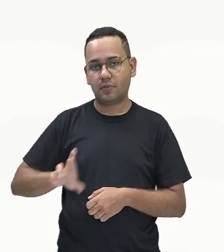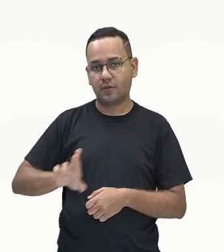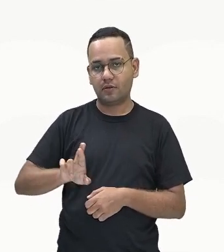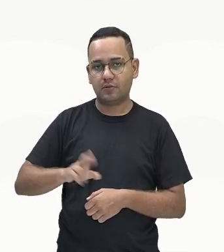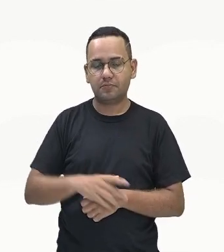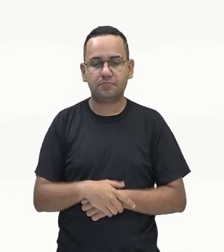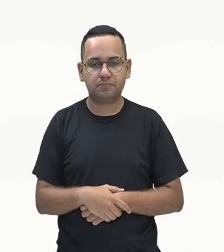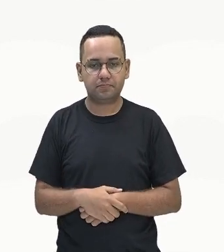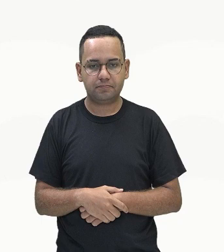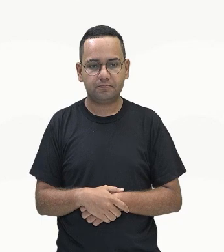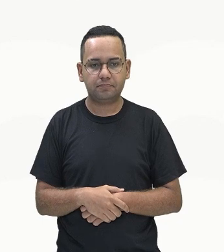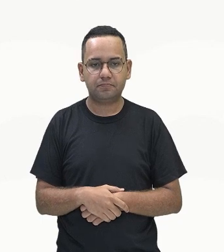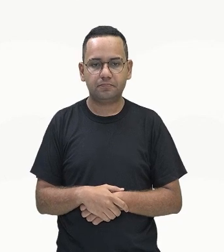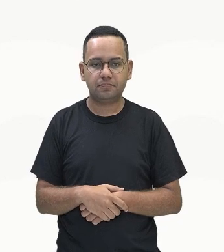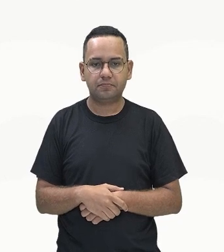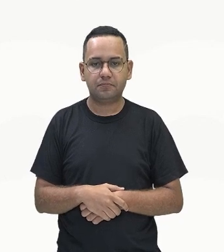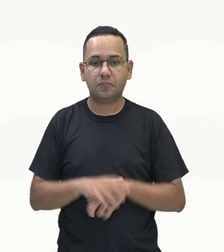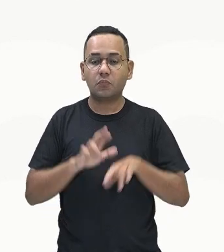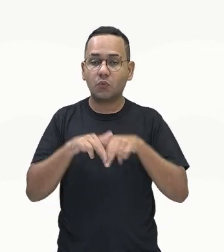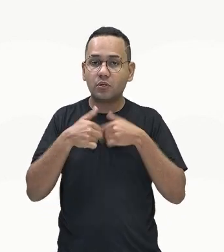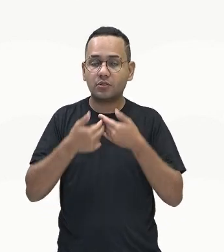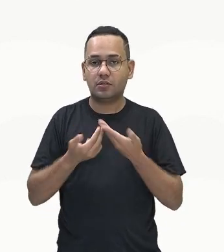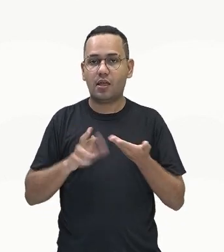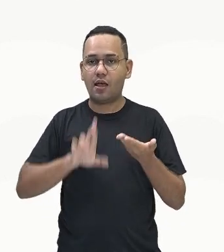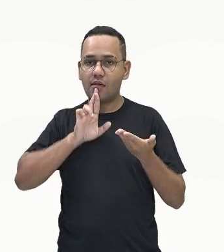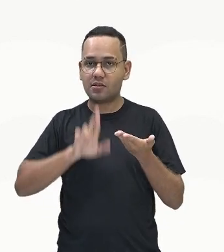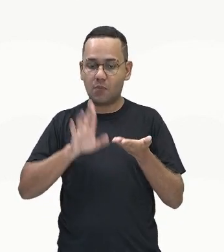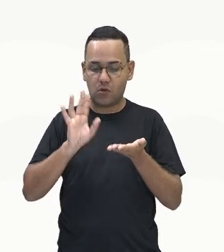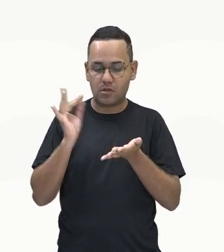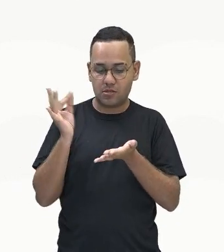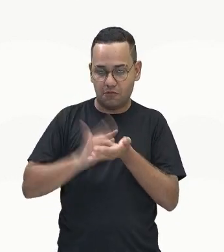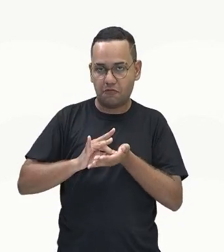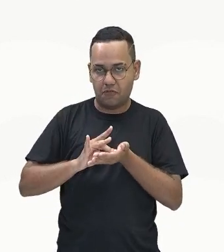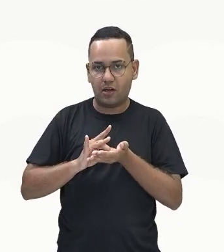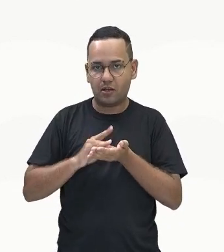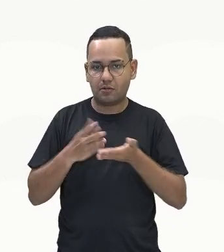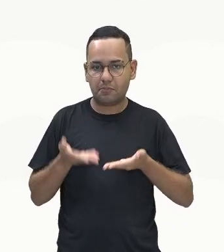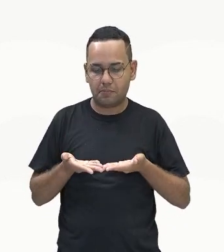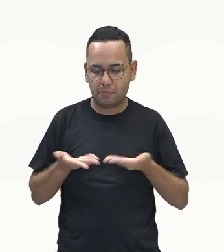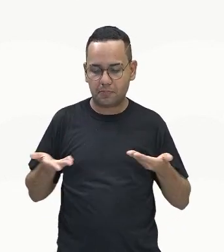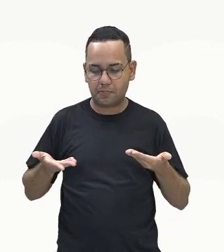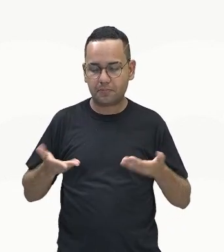4.225. Então, portanto, né, o montante gerado será de R$